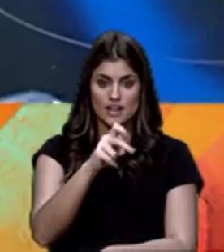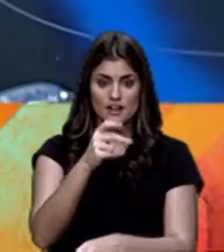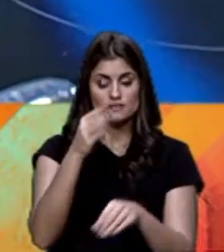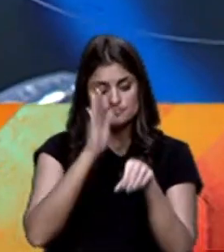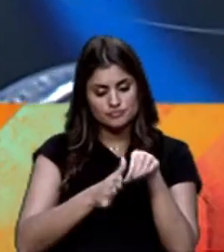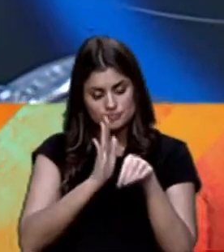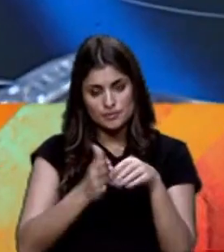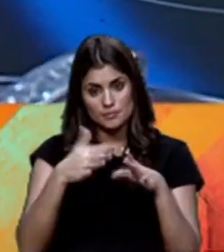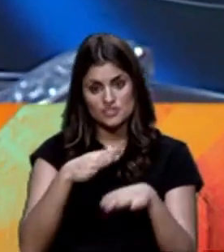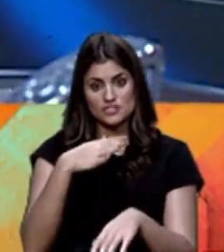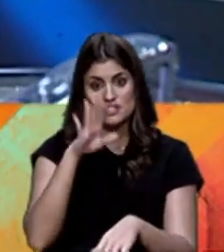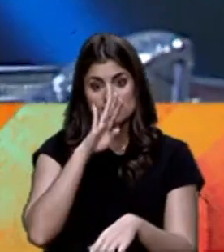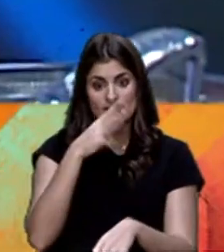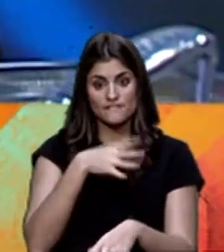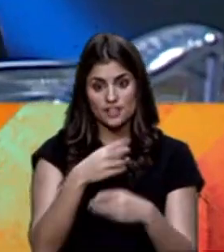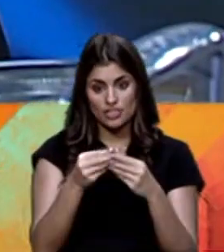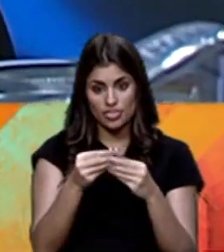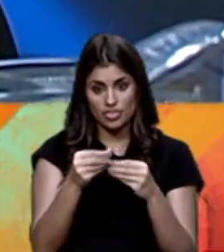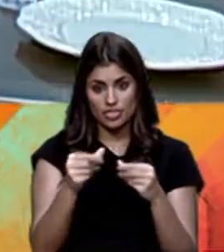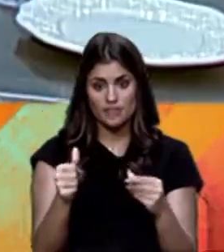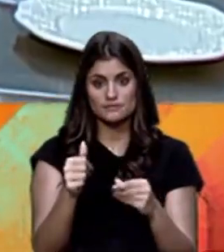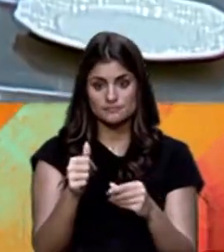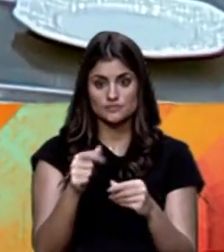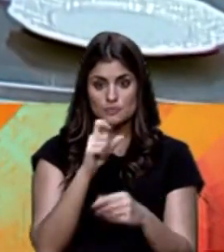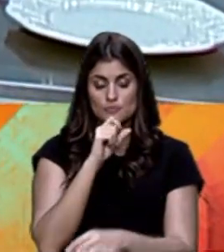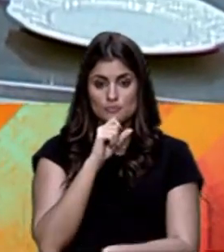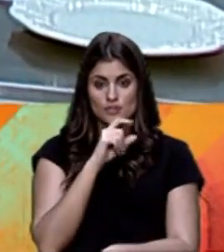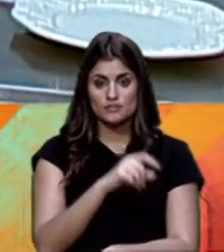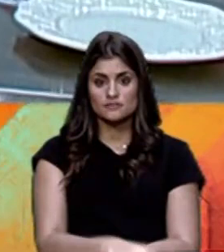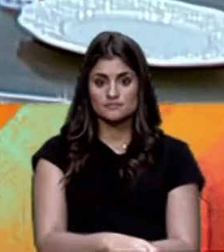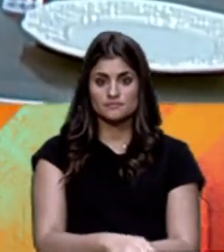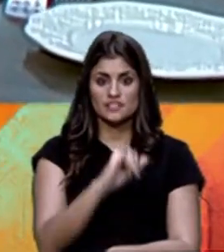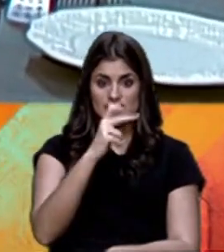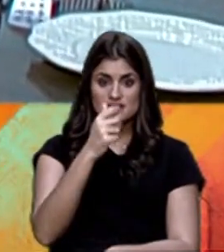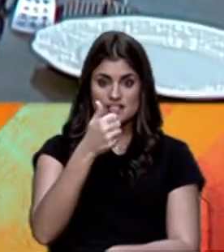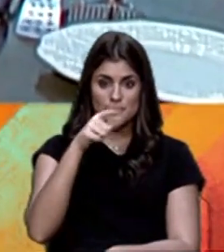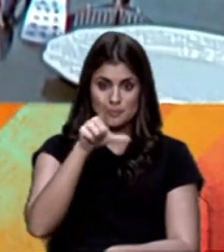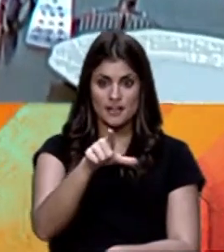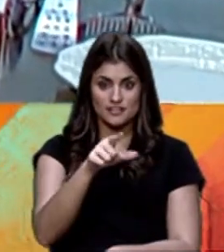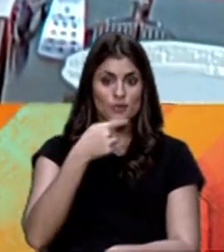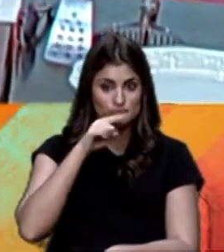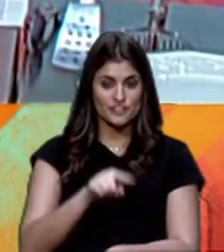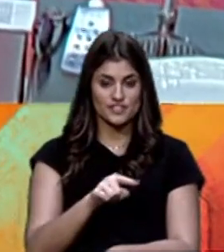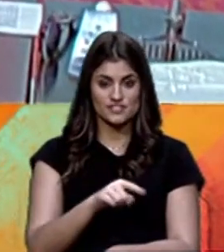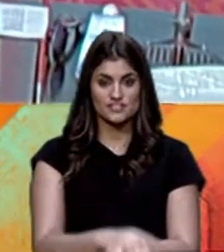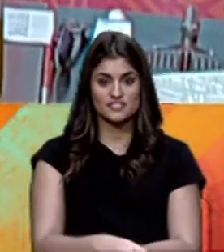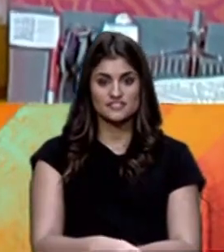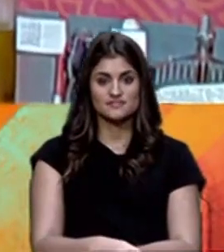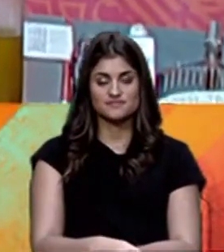rodelas, mas se quiser mesmo desfazê-la em pedaços mais pequenos. Isabel, estás aí? Ah, voltaste!